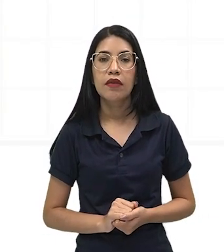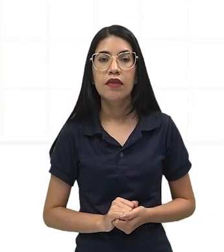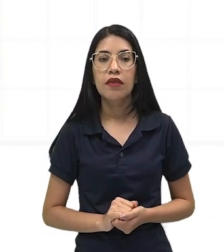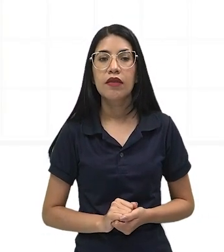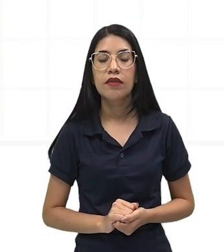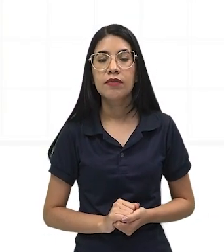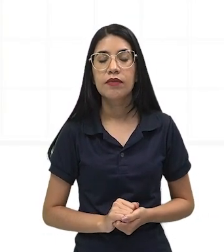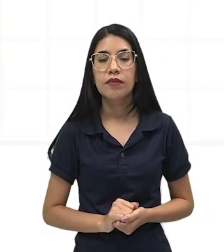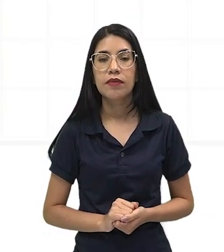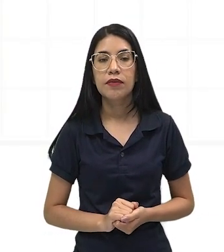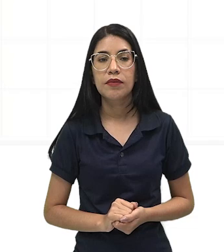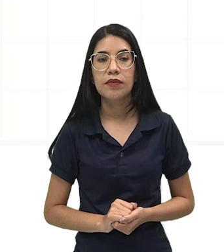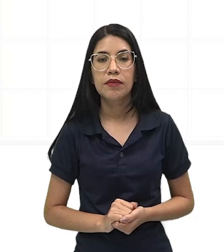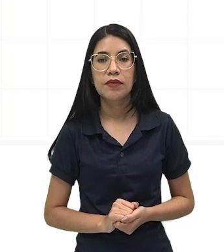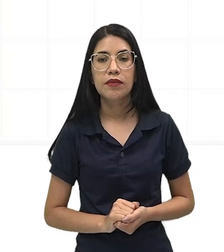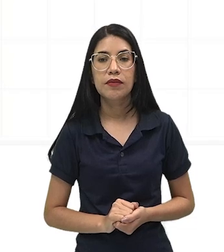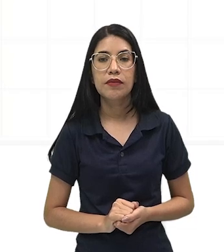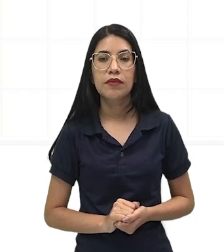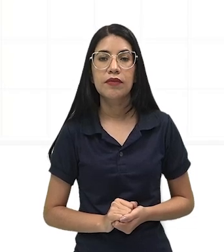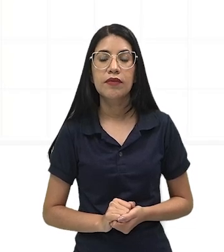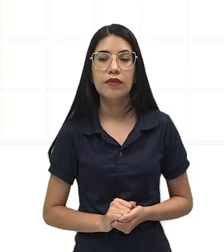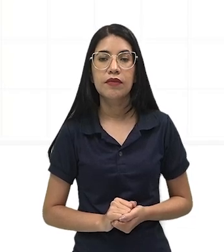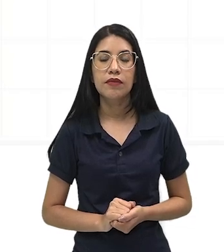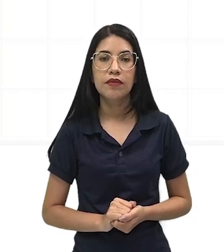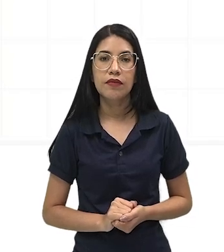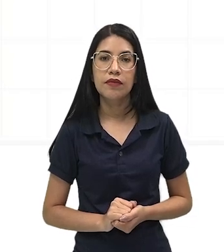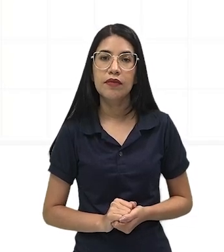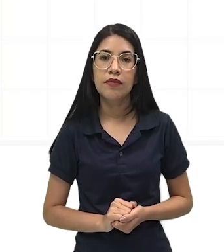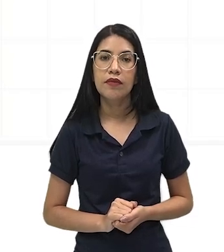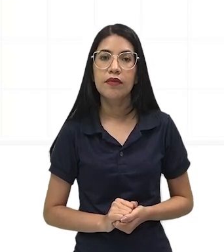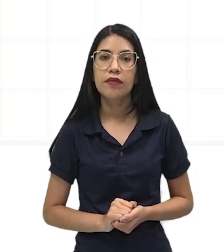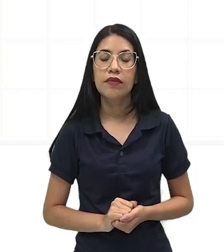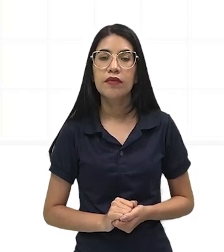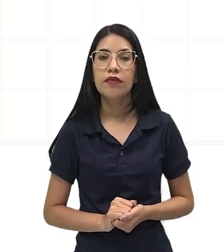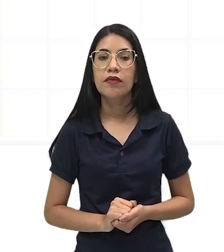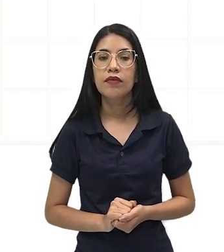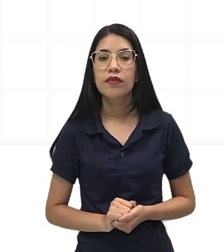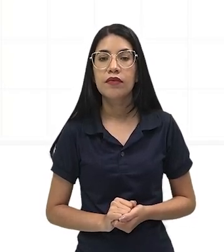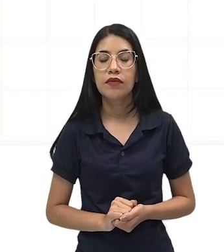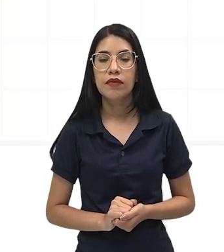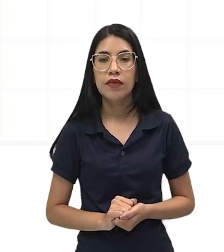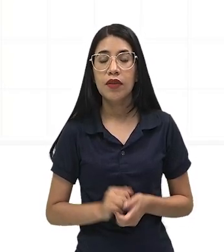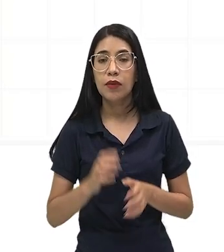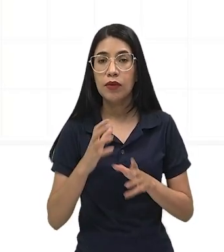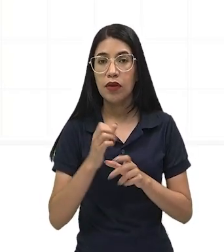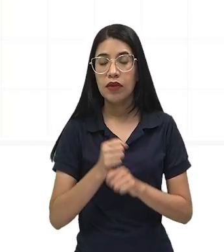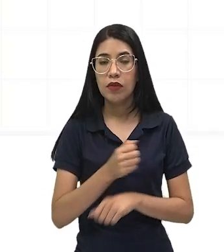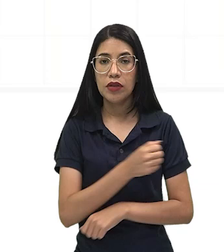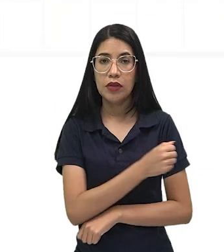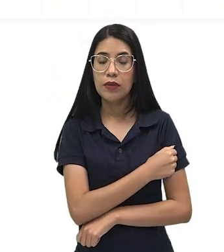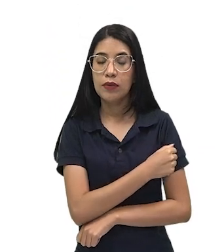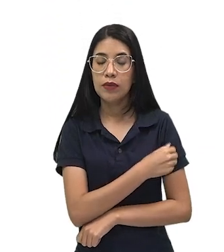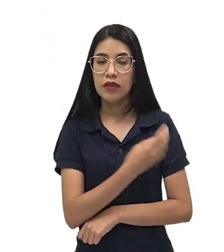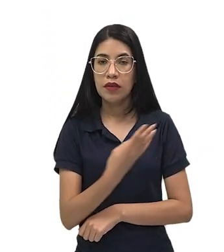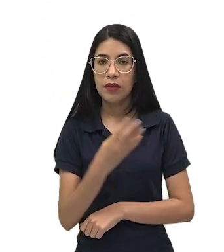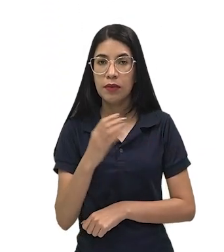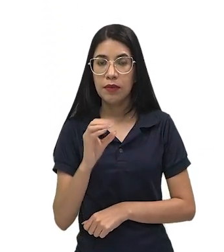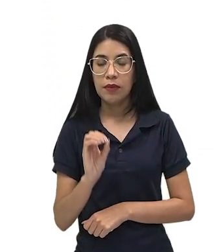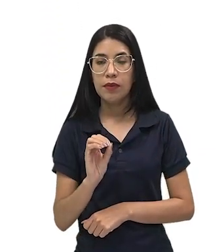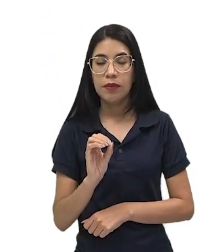seguinte, continuando, né? Então, o que eu tenho? Olha, nessa sala de aula são 40 alunos,